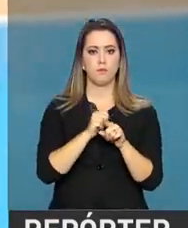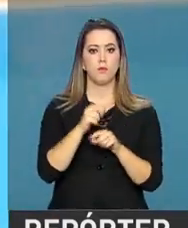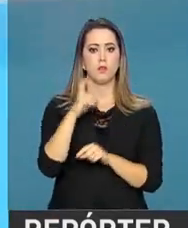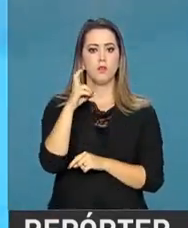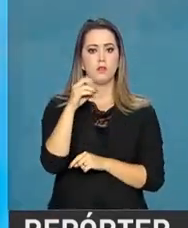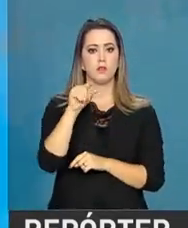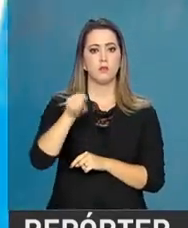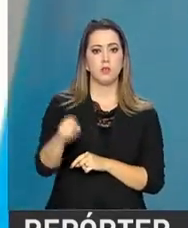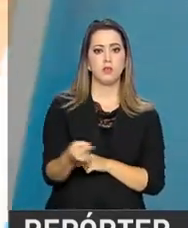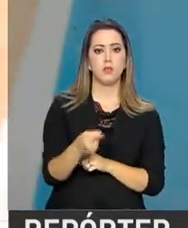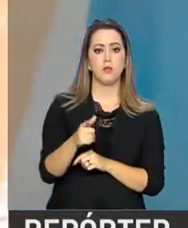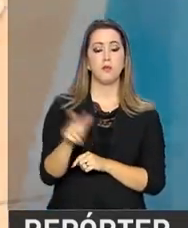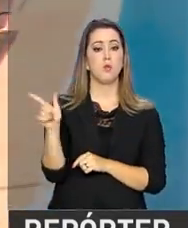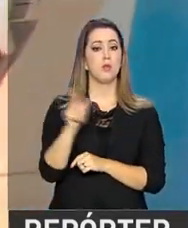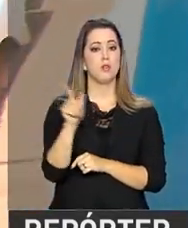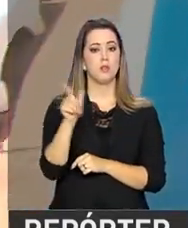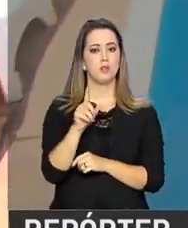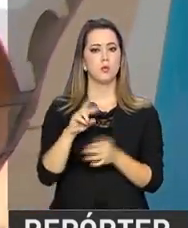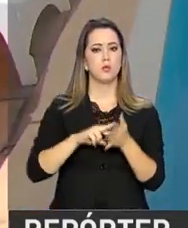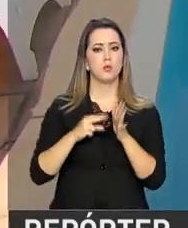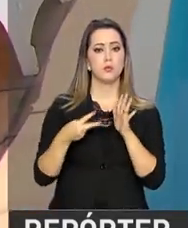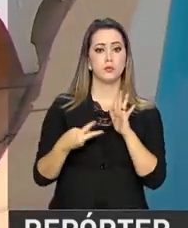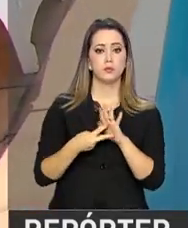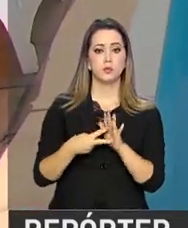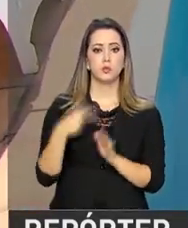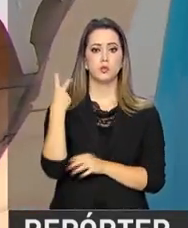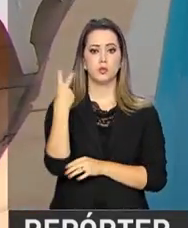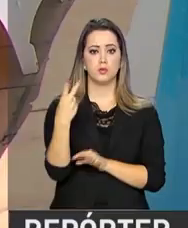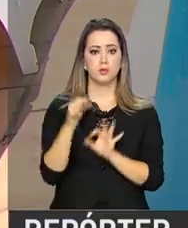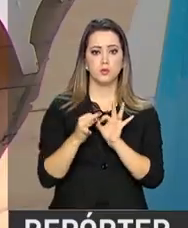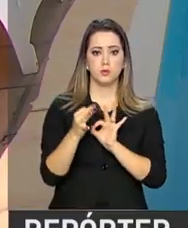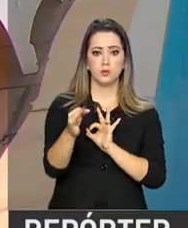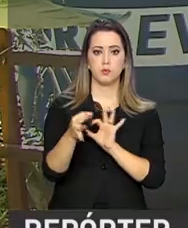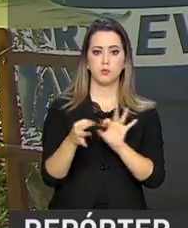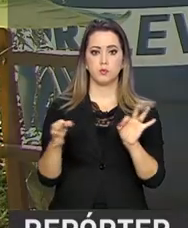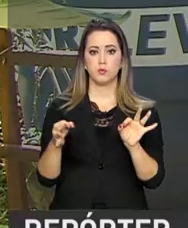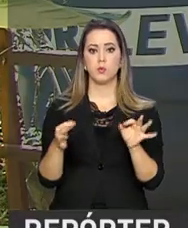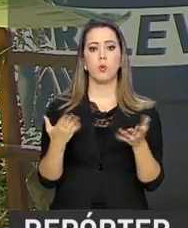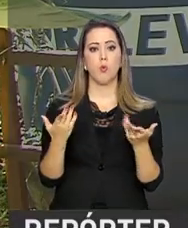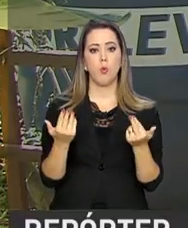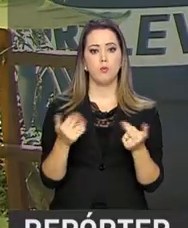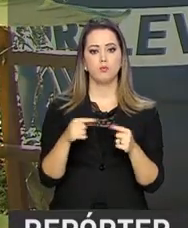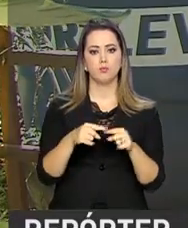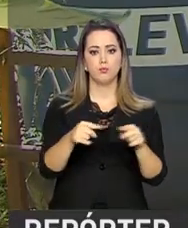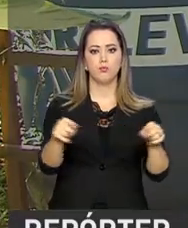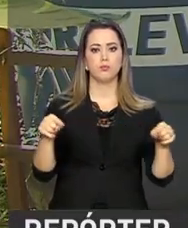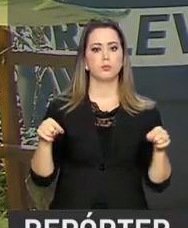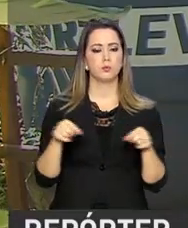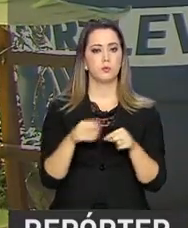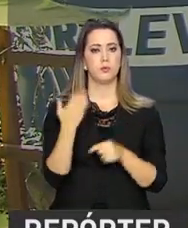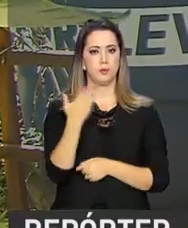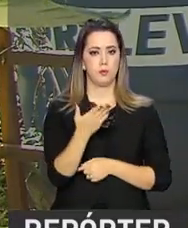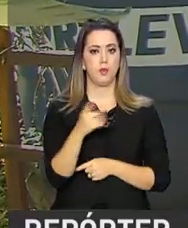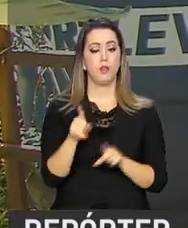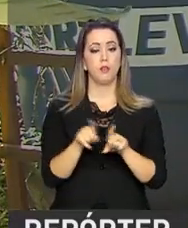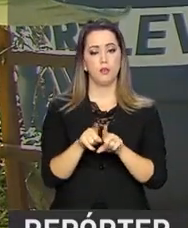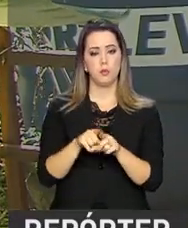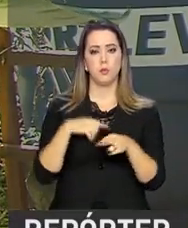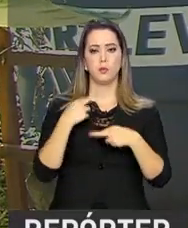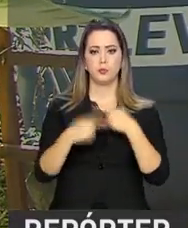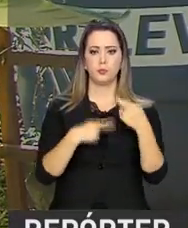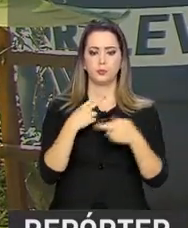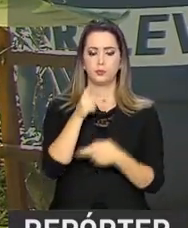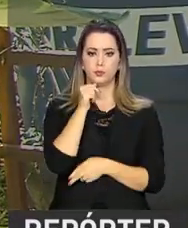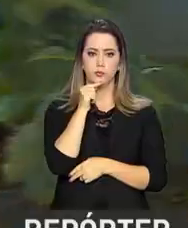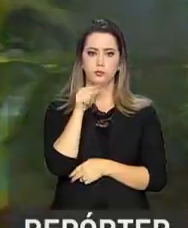50 mil litros, o equivalente a quase 2 piscinas como esta. Além da sustentabilidade, o sistema de reaproveitamento